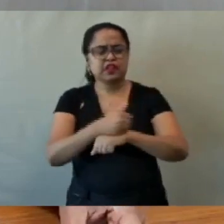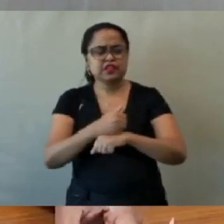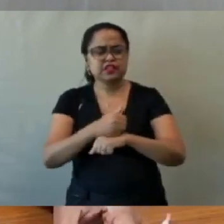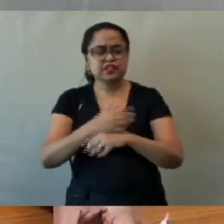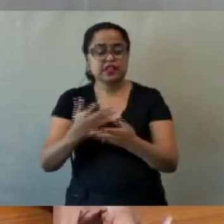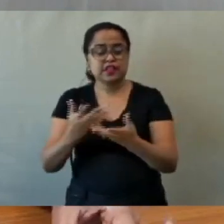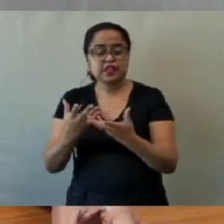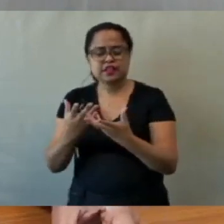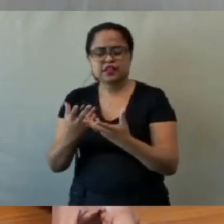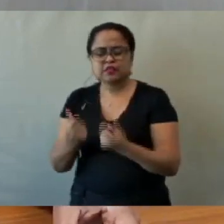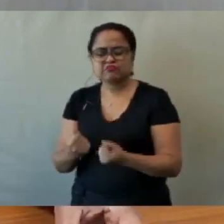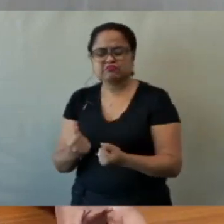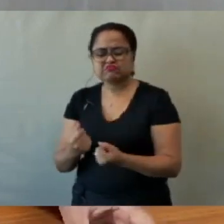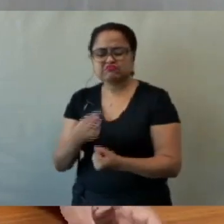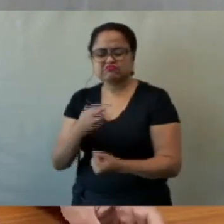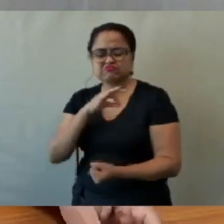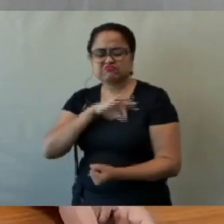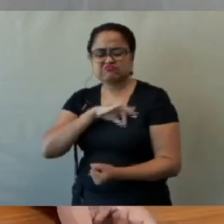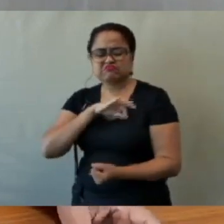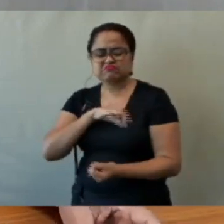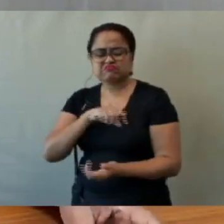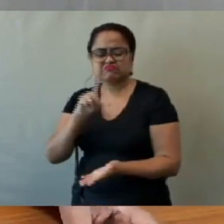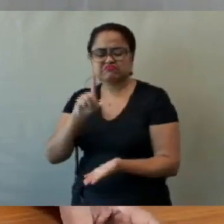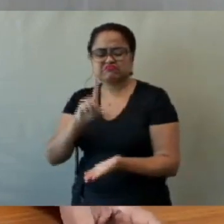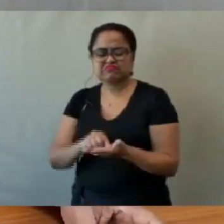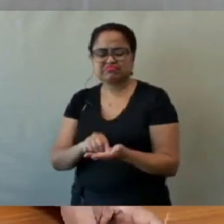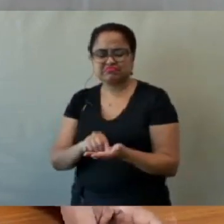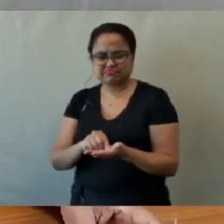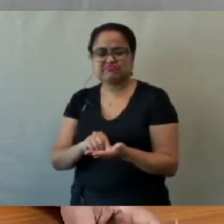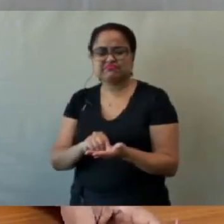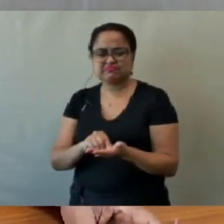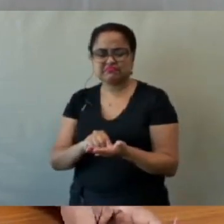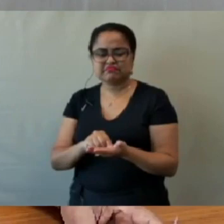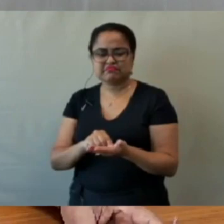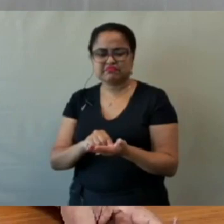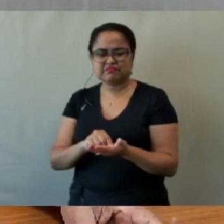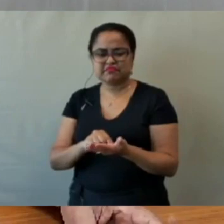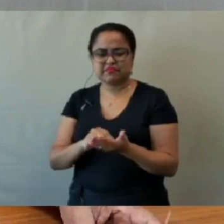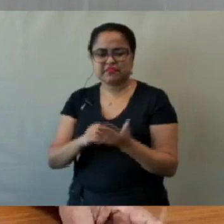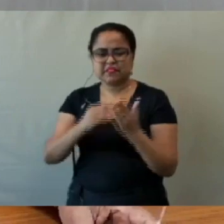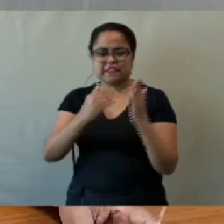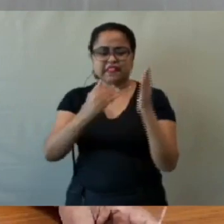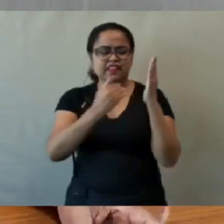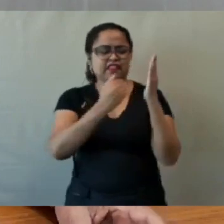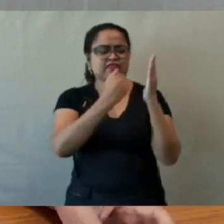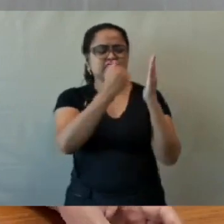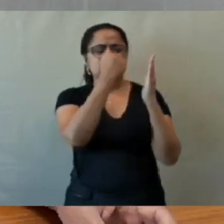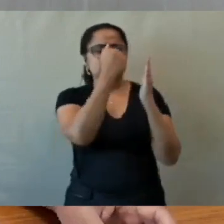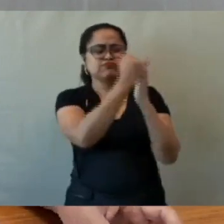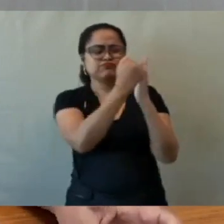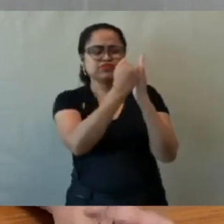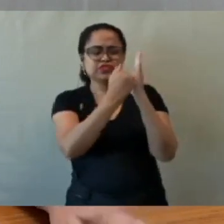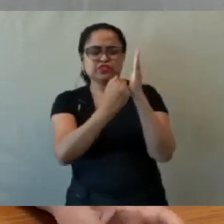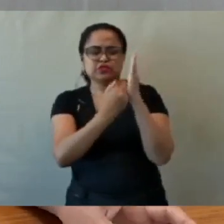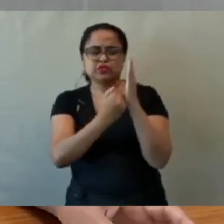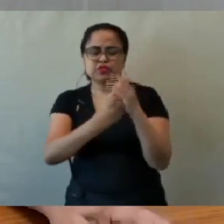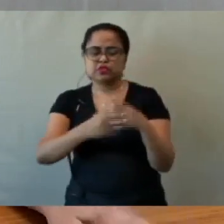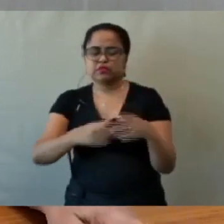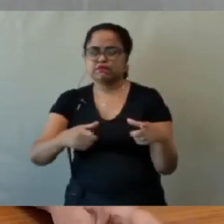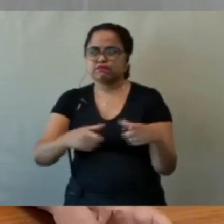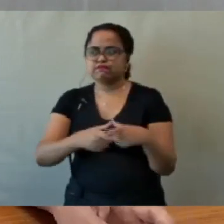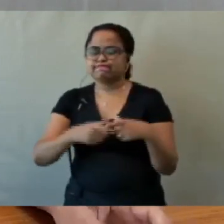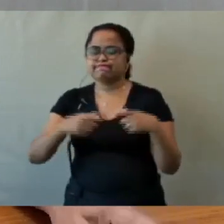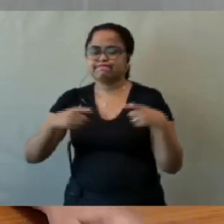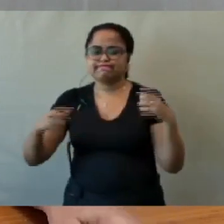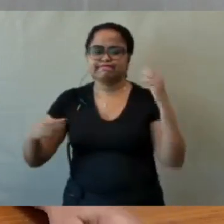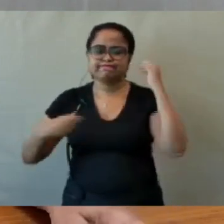os menores salários. E o desconto é gigantesco, gente. Esse mês mesmo,